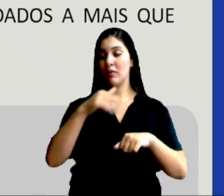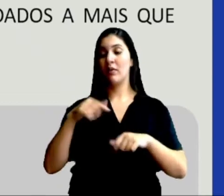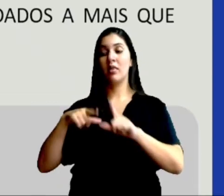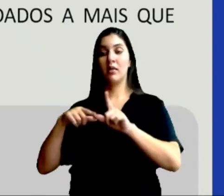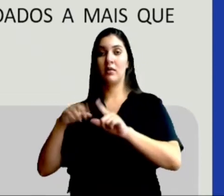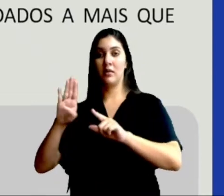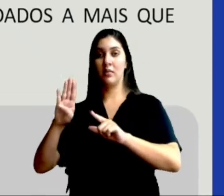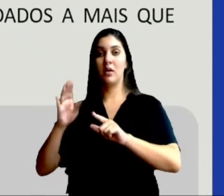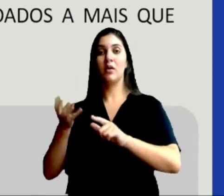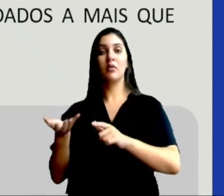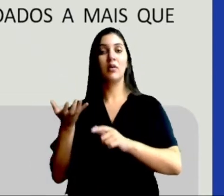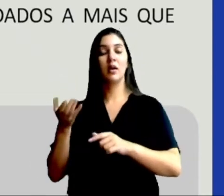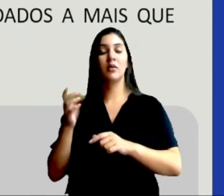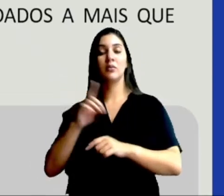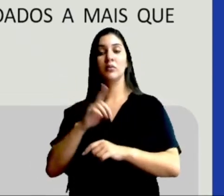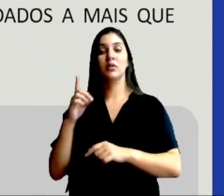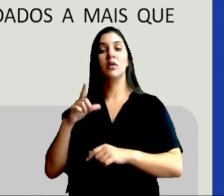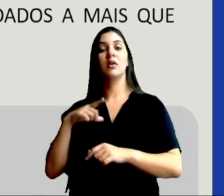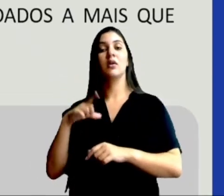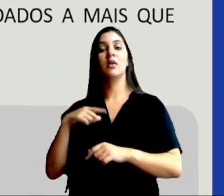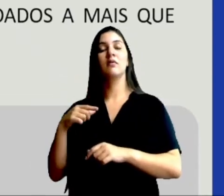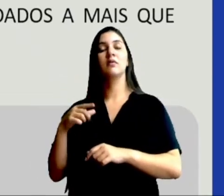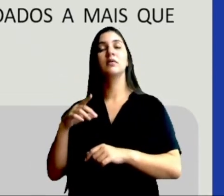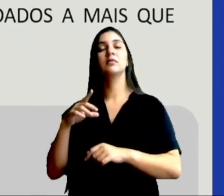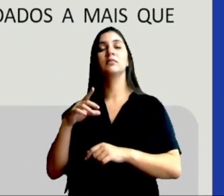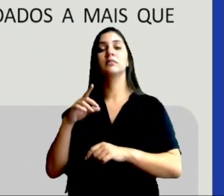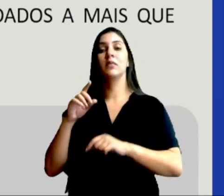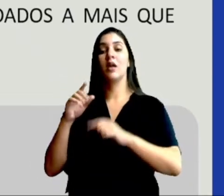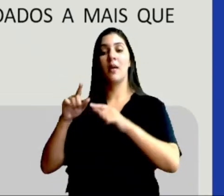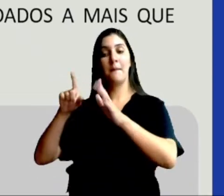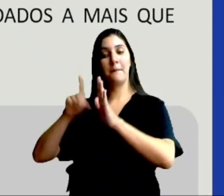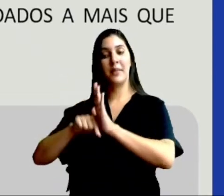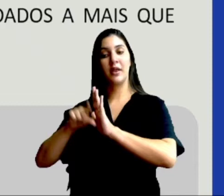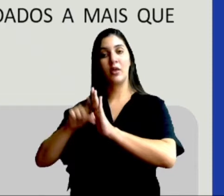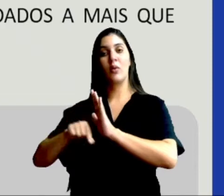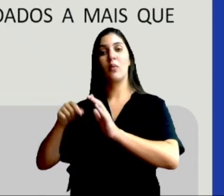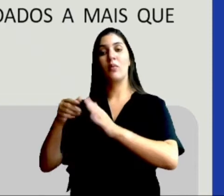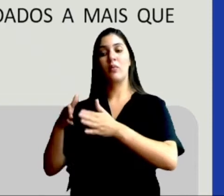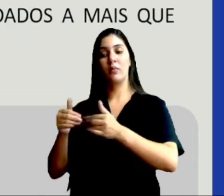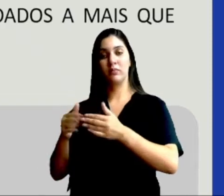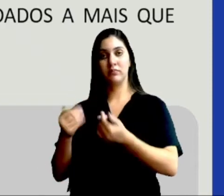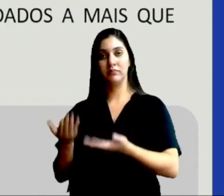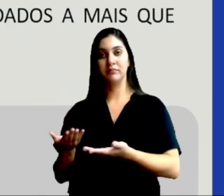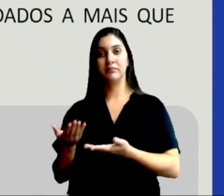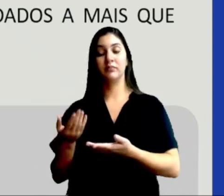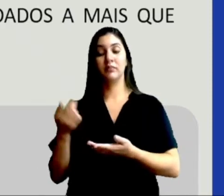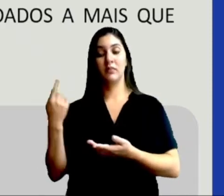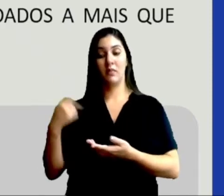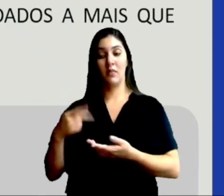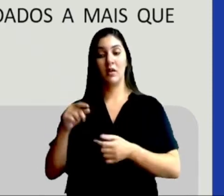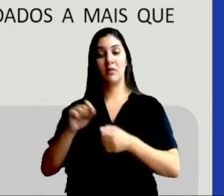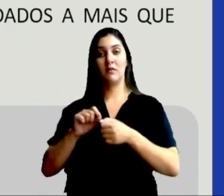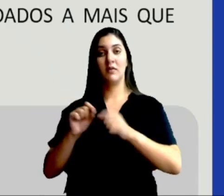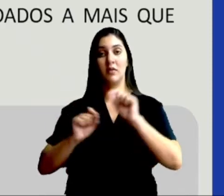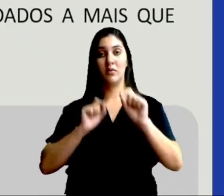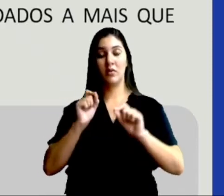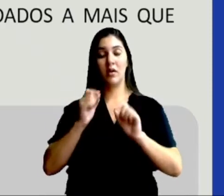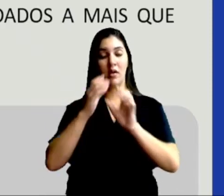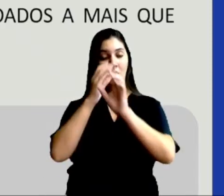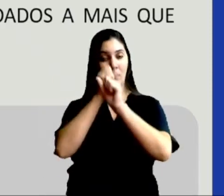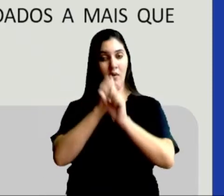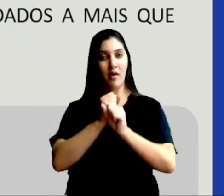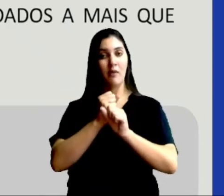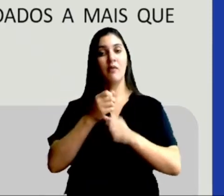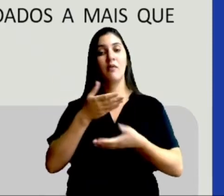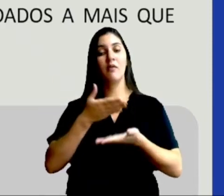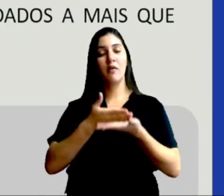B eu quero o dia que houve, né, o dia da semana que houve a menor encomenda. Para isso a gente vai precisar fazer aquele cálculo que eu falei